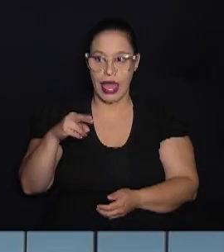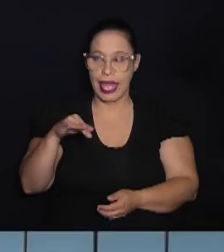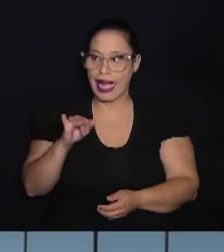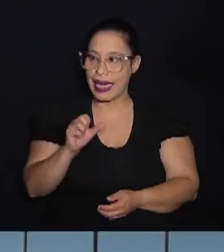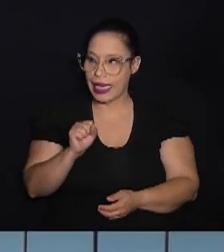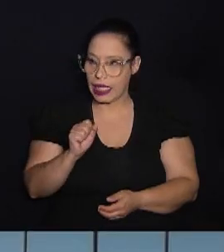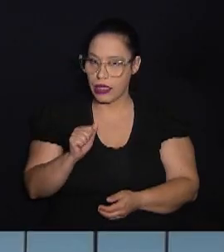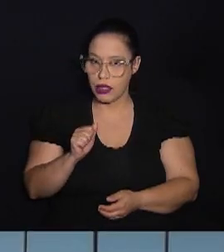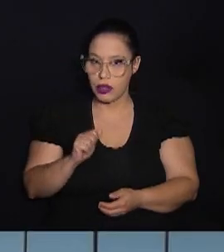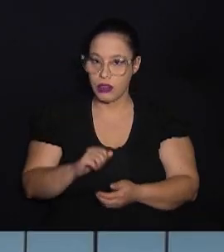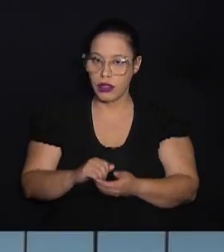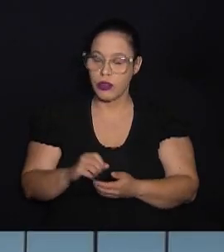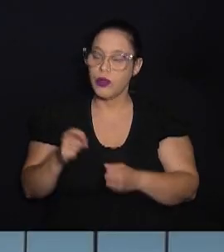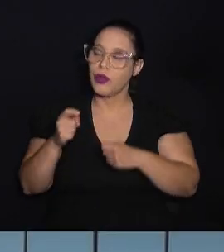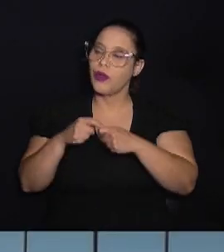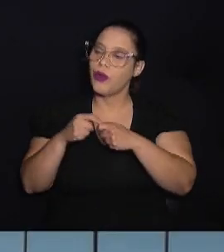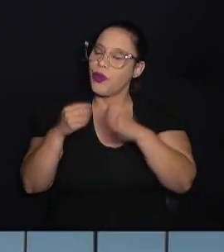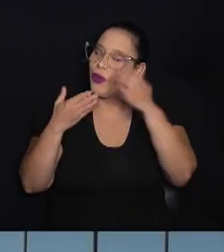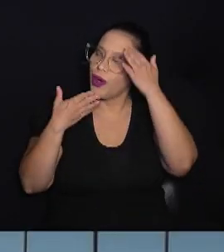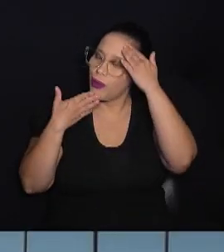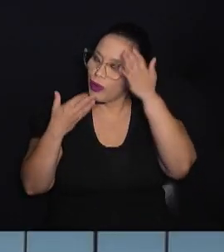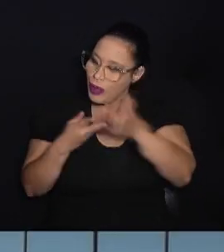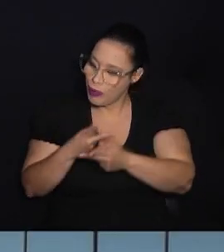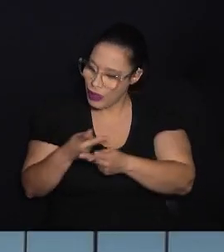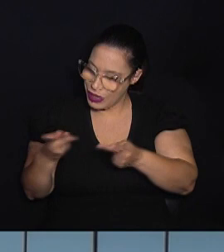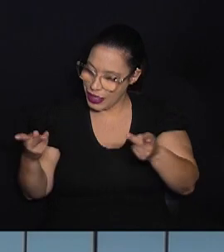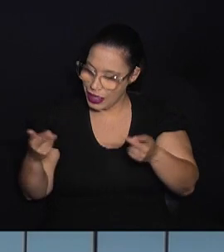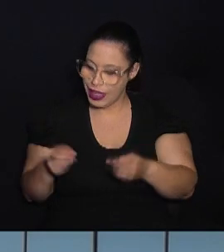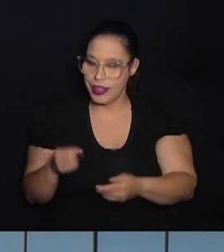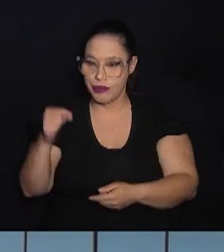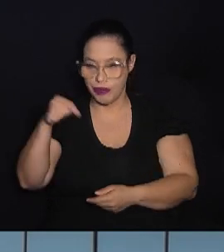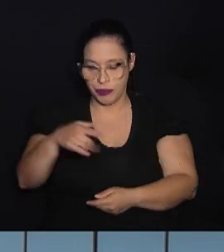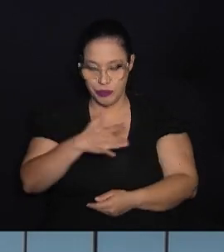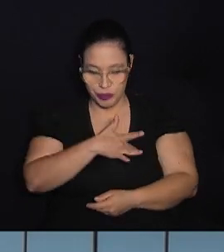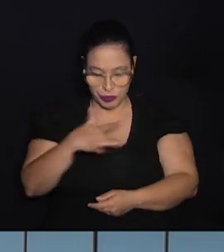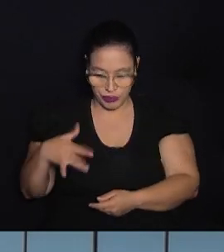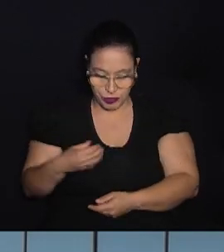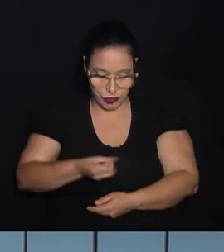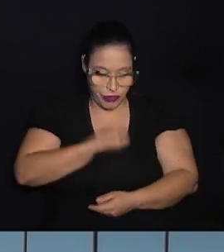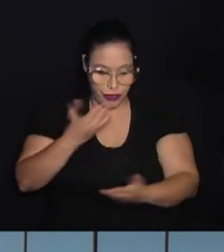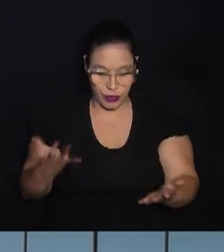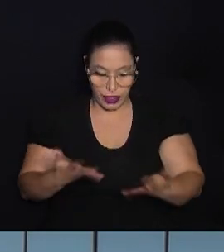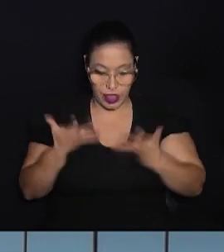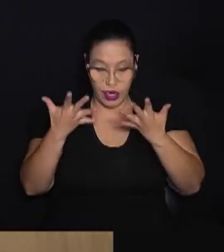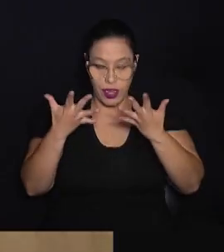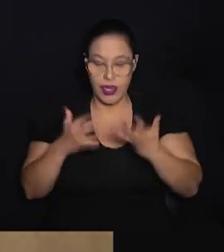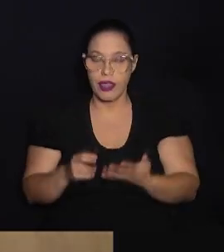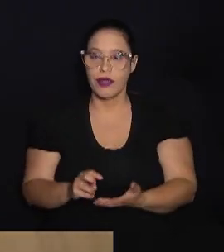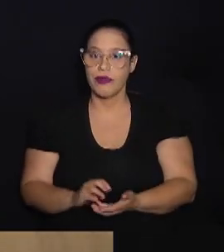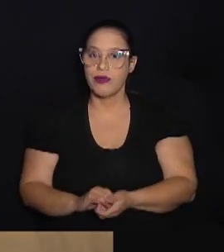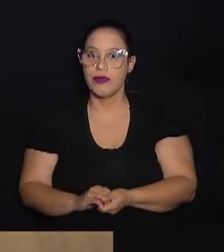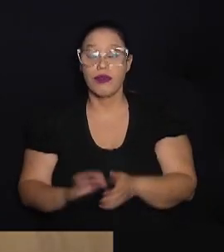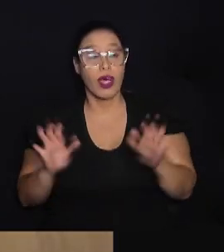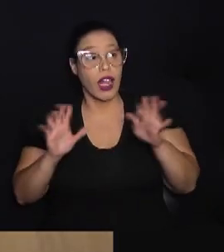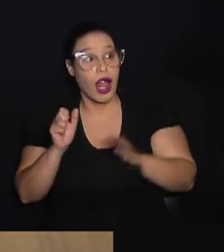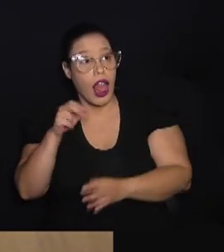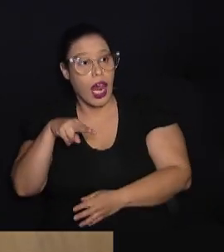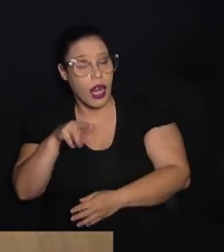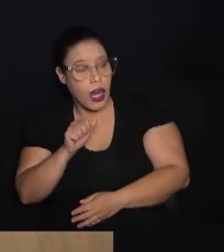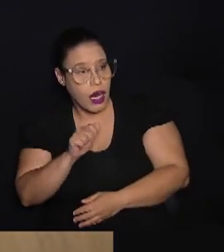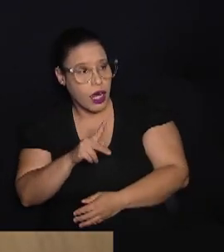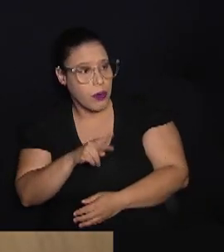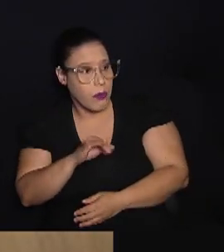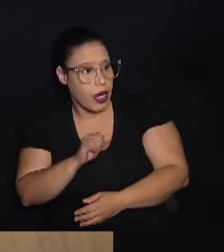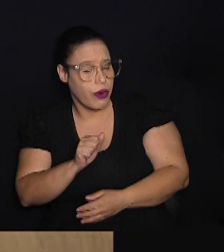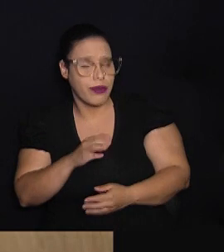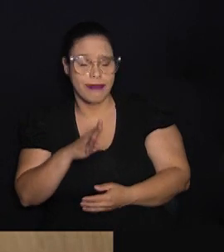Oncologia. Doutora, muito obrigada pela sua participação aqui no Saúde é Vida. Olá, Ana Paula, é um prazer estar aqui